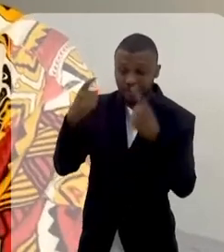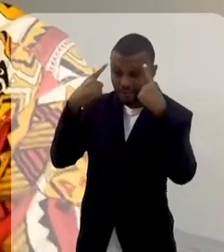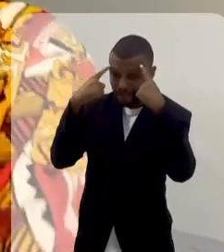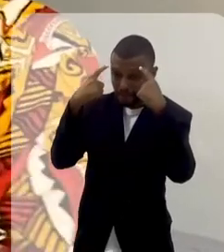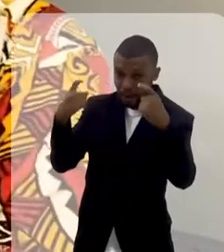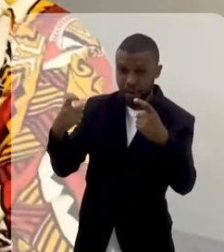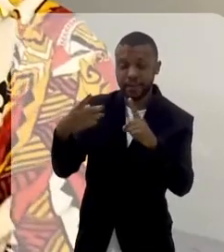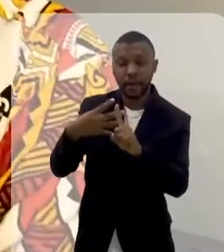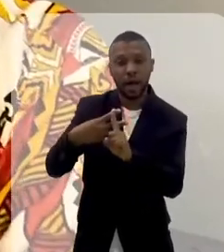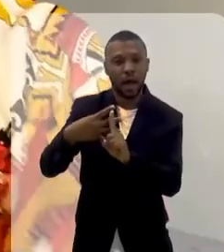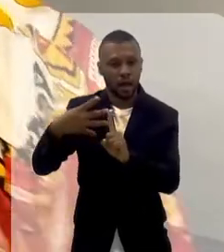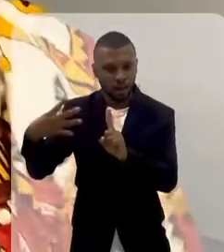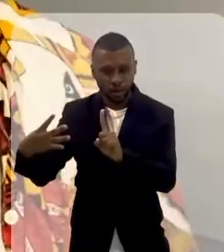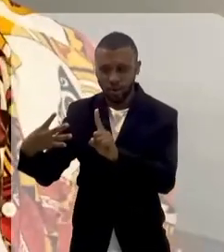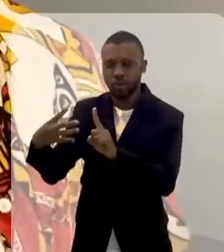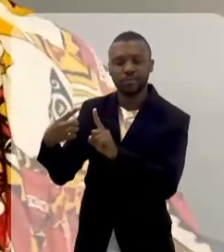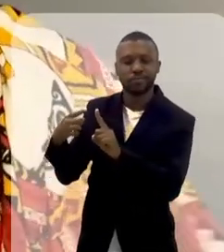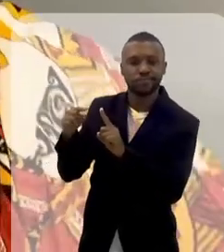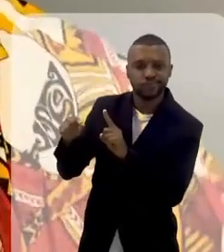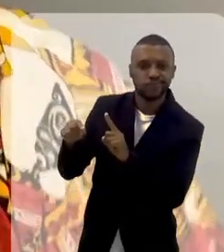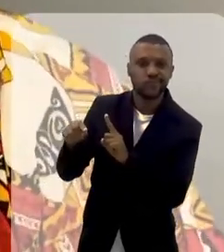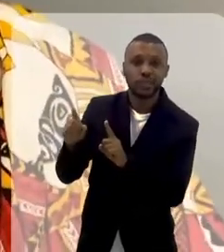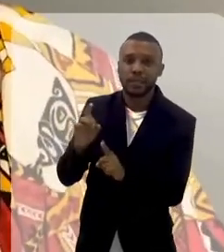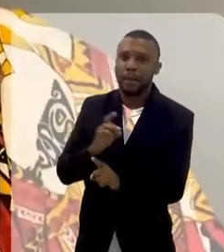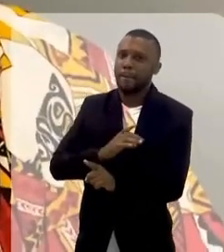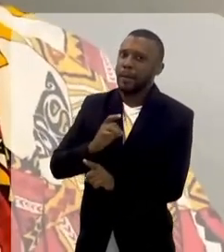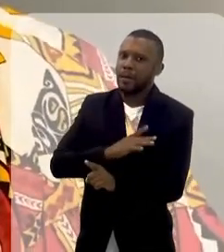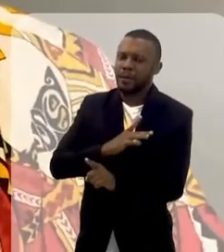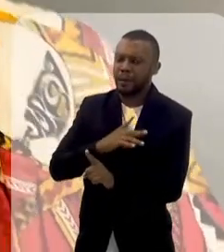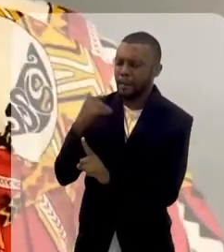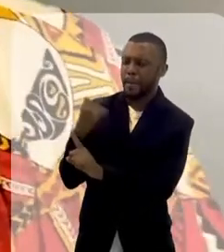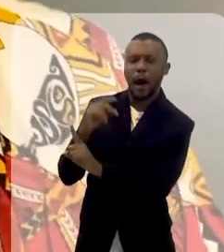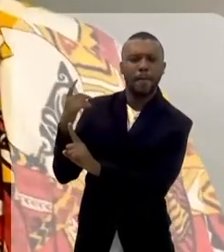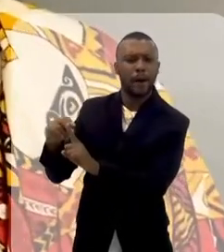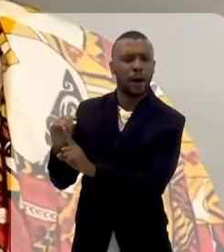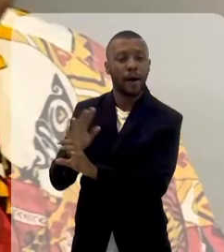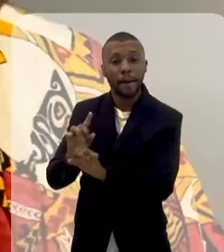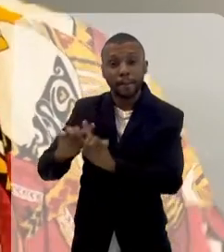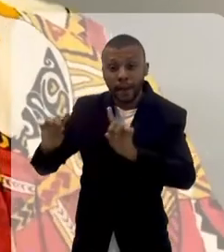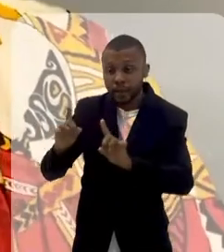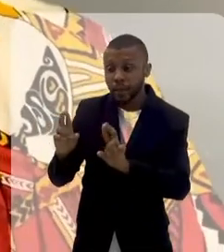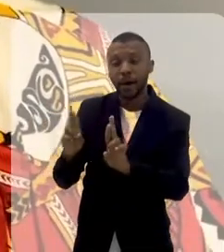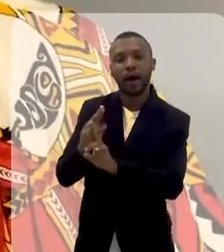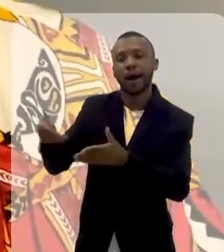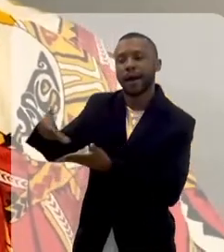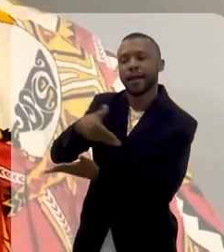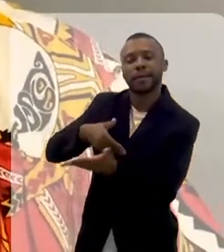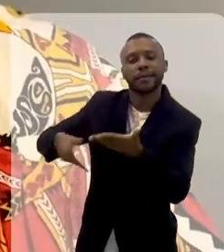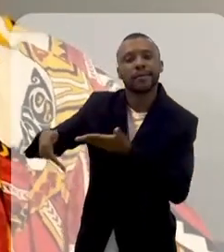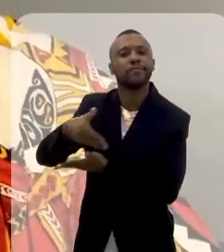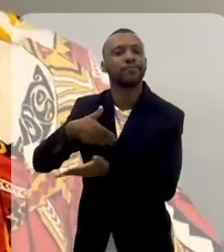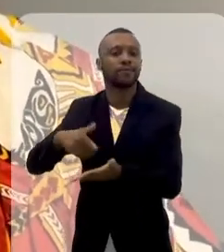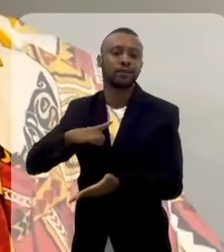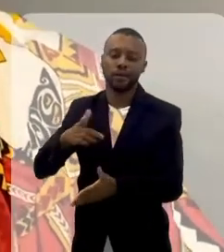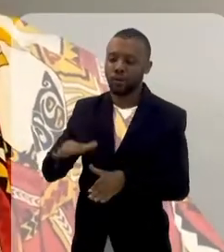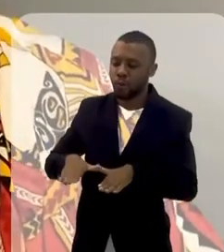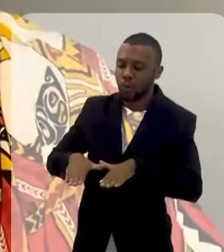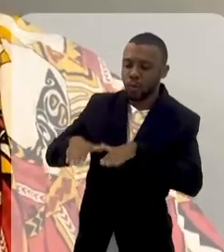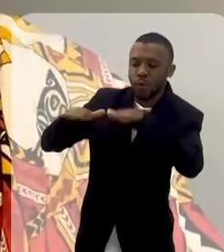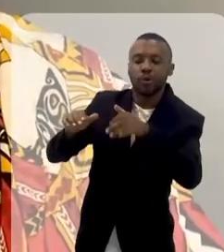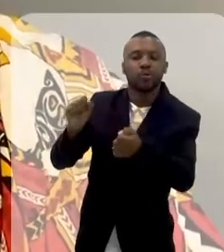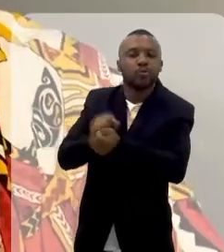de LGBTfobia enorme, a gente tem muito medo até de ser agredido em algum momento. Mas isso é uma relação fraterna que eu